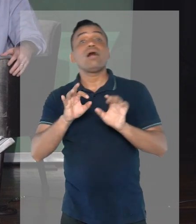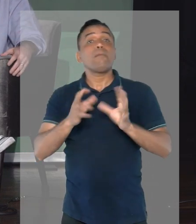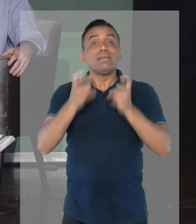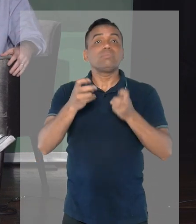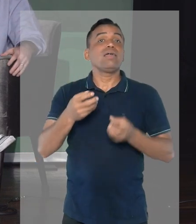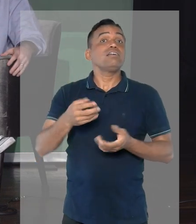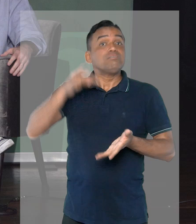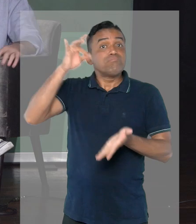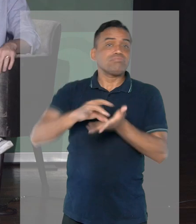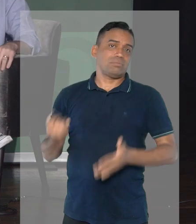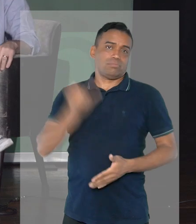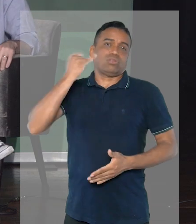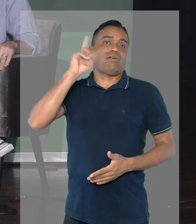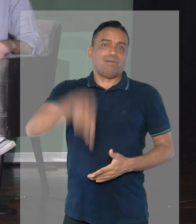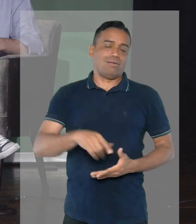assim.